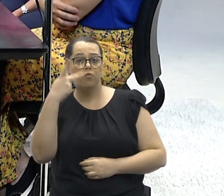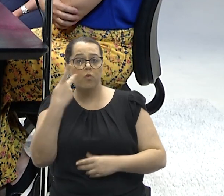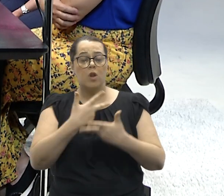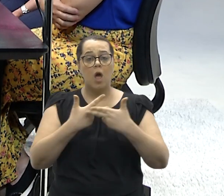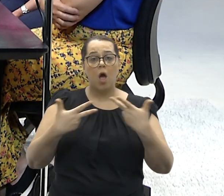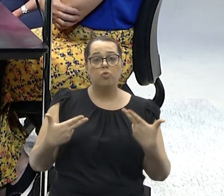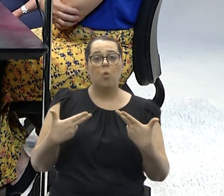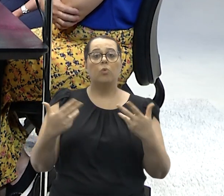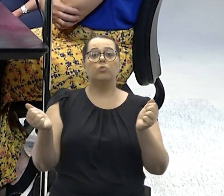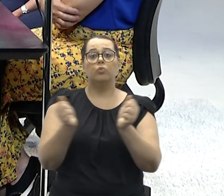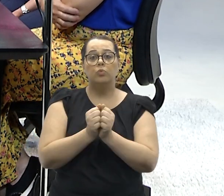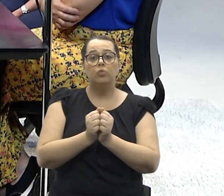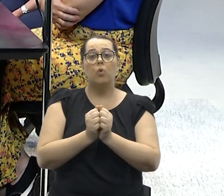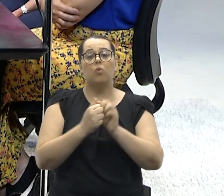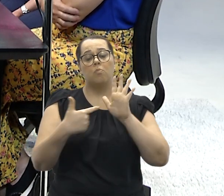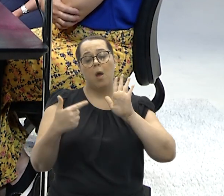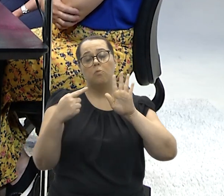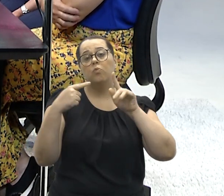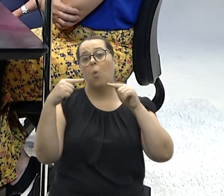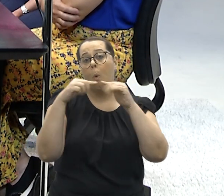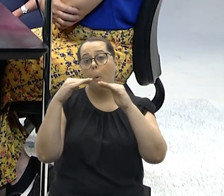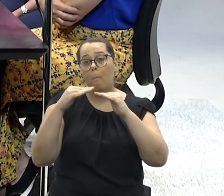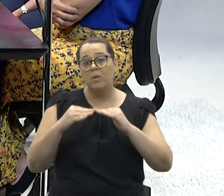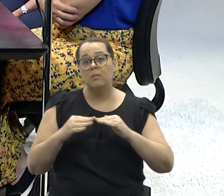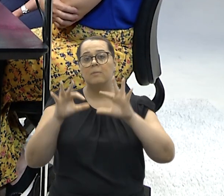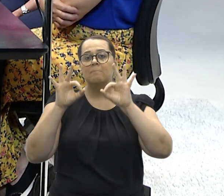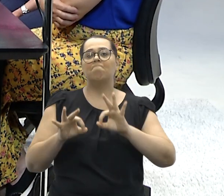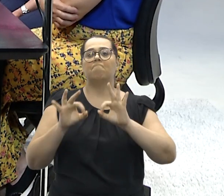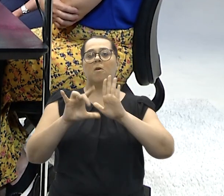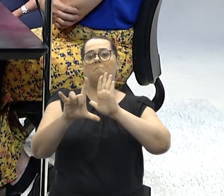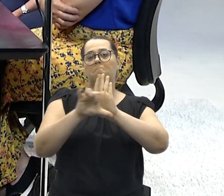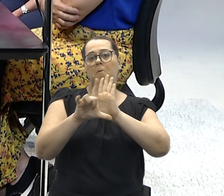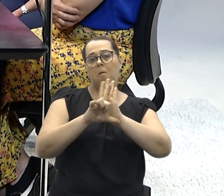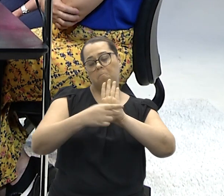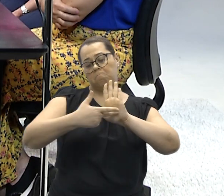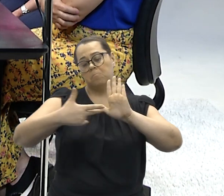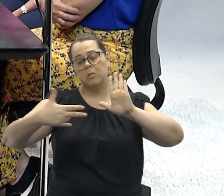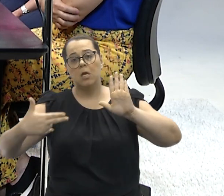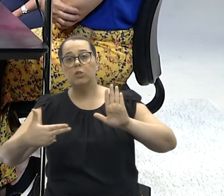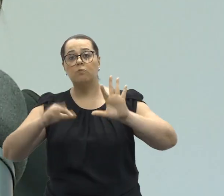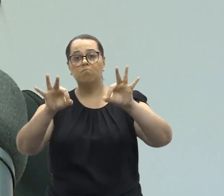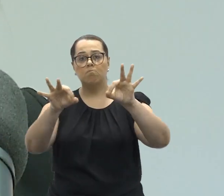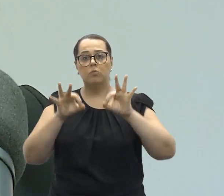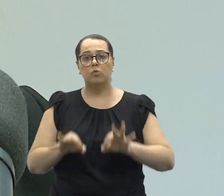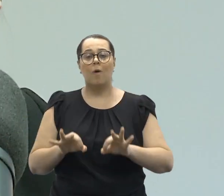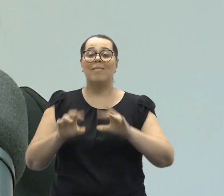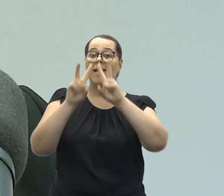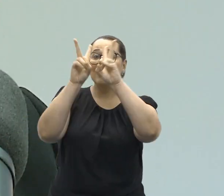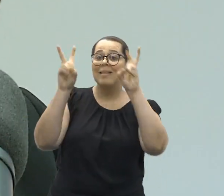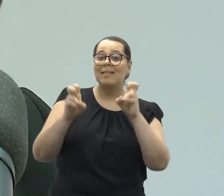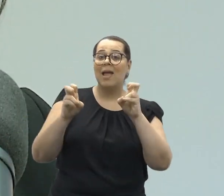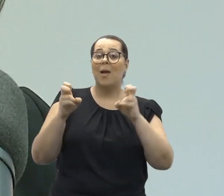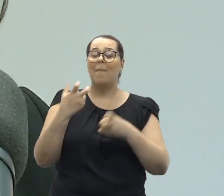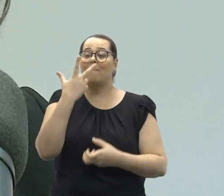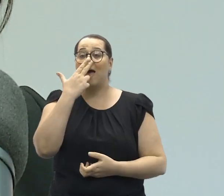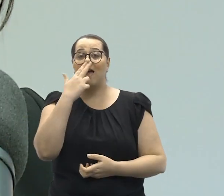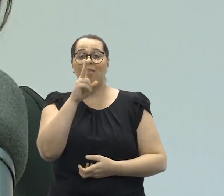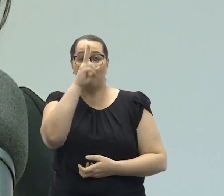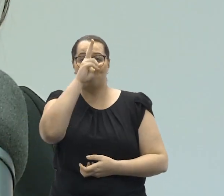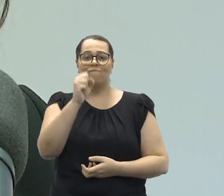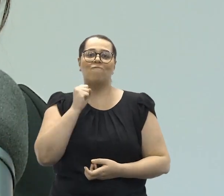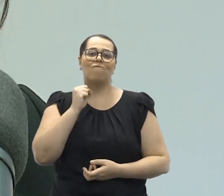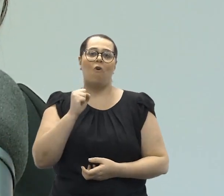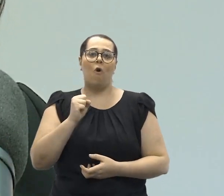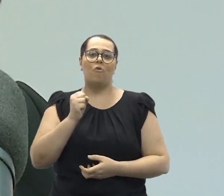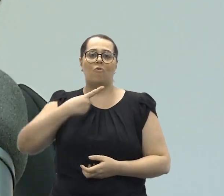Vereadores a acertar melhor na formulação legislativa, nos debates, né, com qualidade. E esse é um debate que toca muito, né, forte para